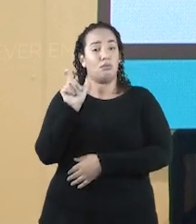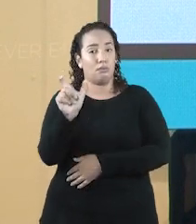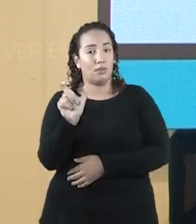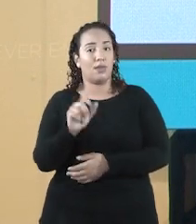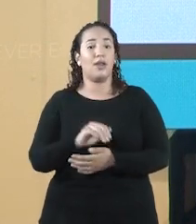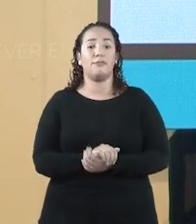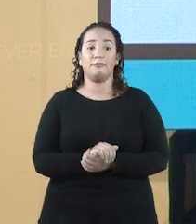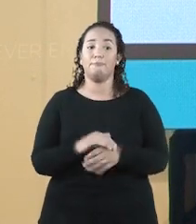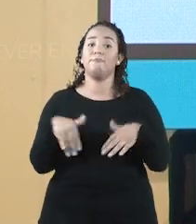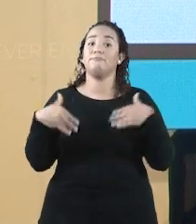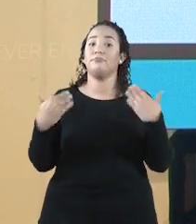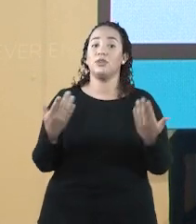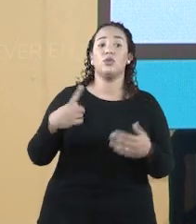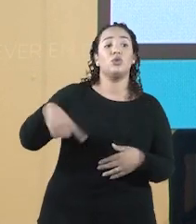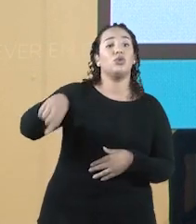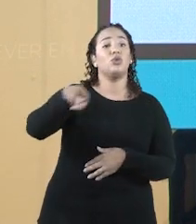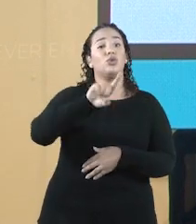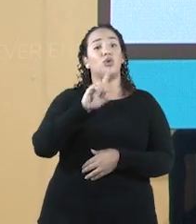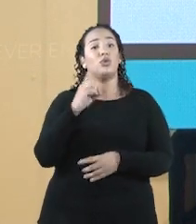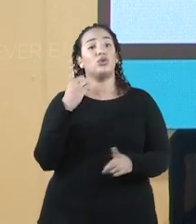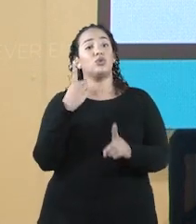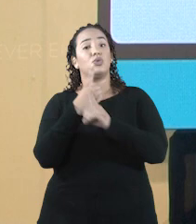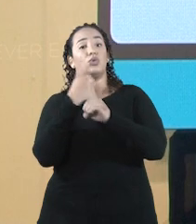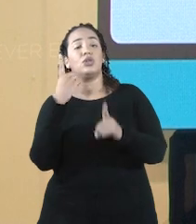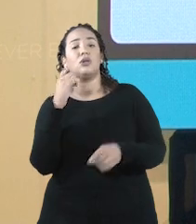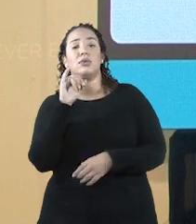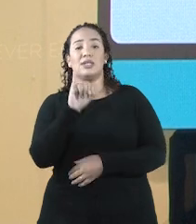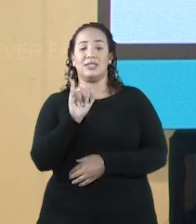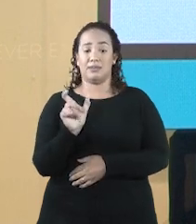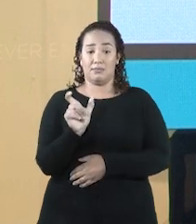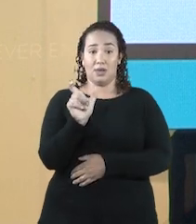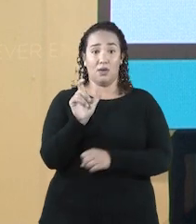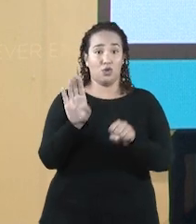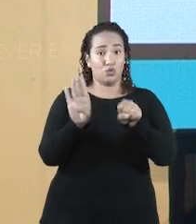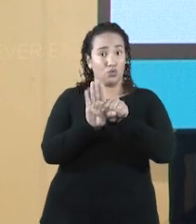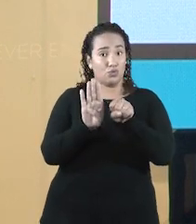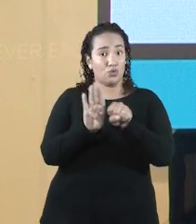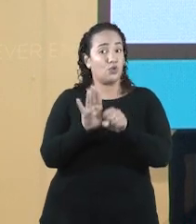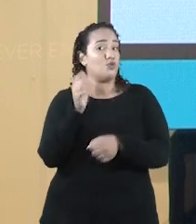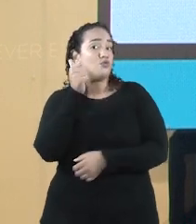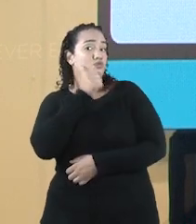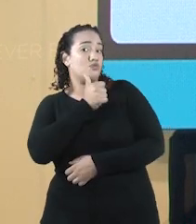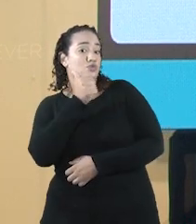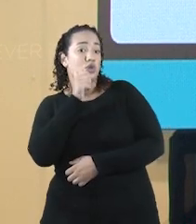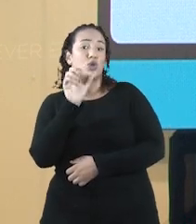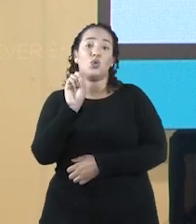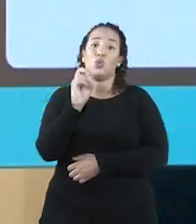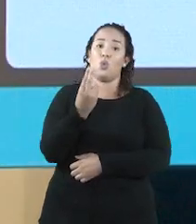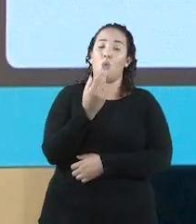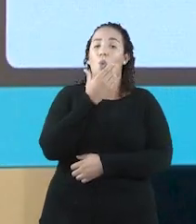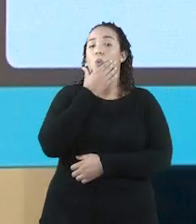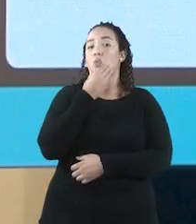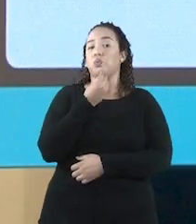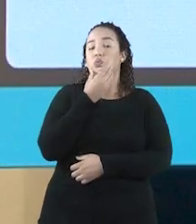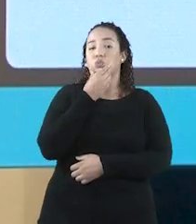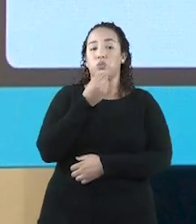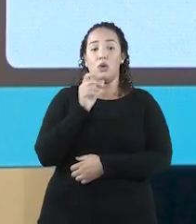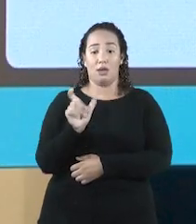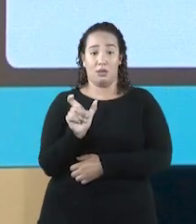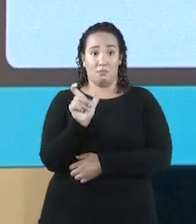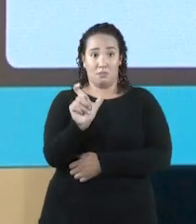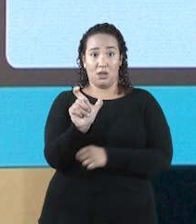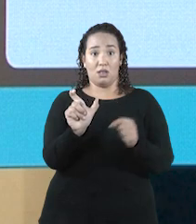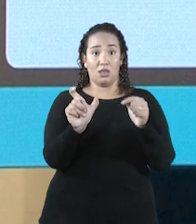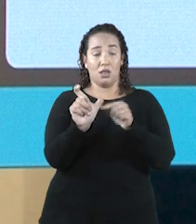predominante. Assim, conseguimos descobrir se a palavra é um substantivo feminino ou masculino, por exemplo. A classe da palavra